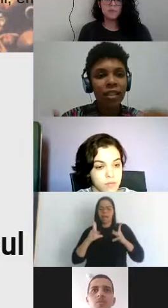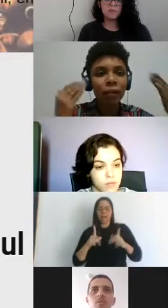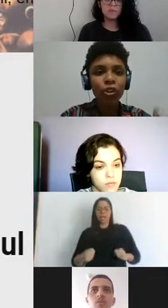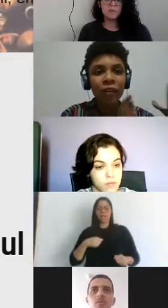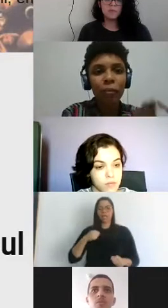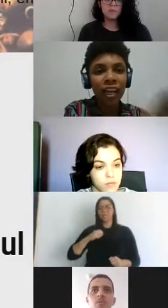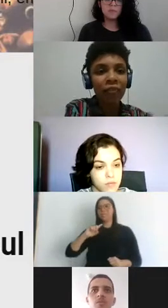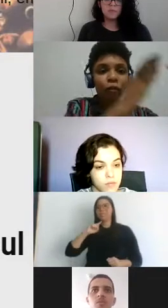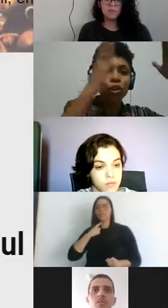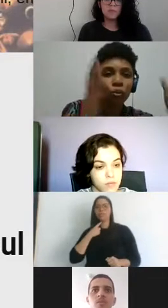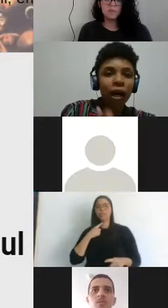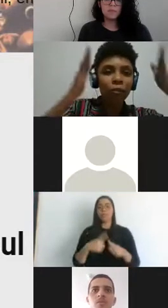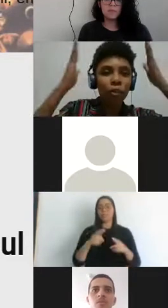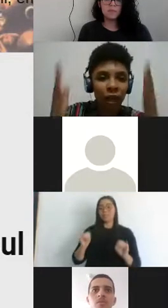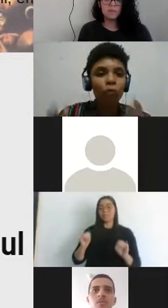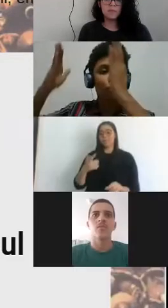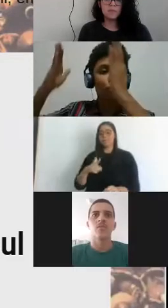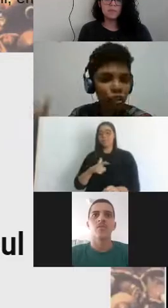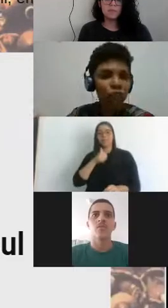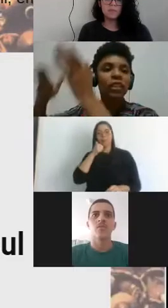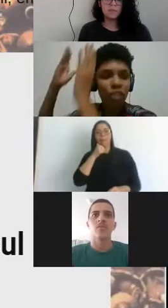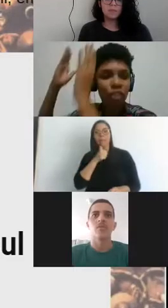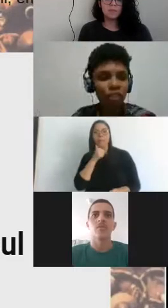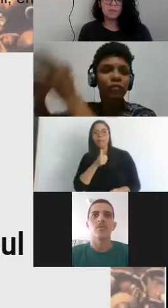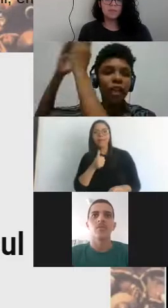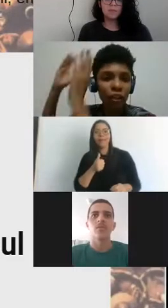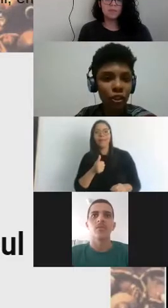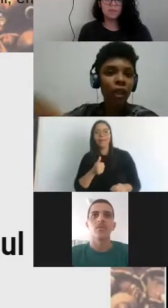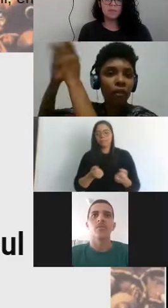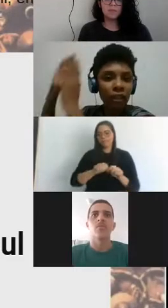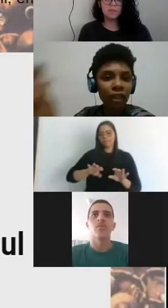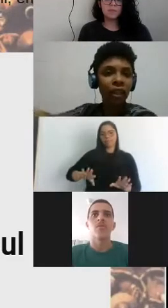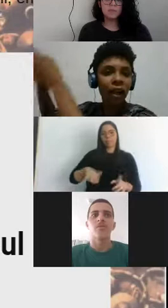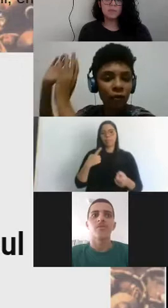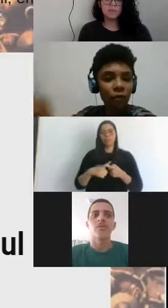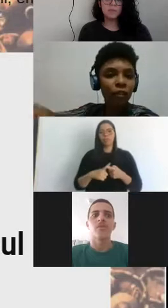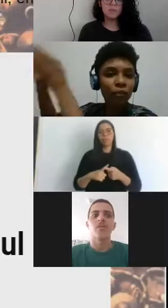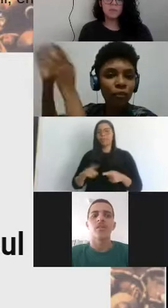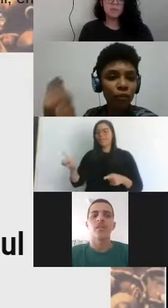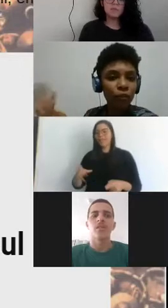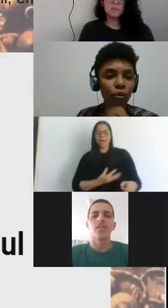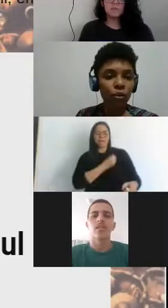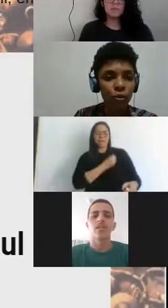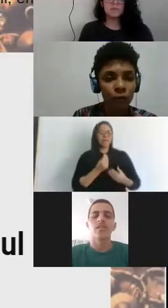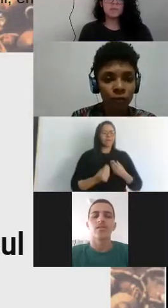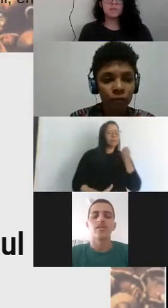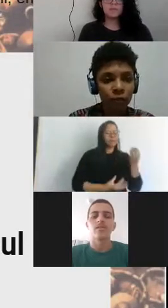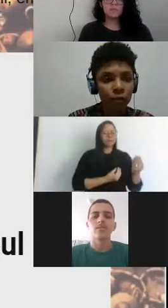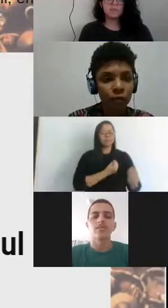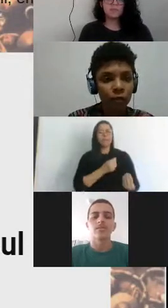se não tiver mulher ele vai continuar no seu percurso de inventividade e criatividade porque ele tá lá ó vivendo no seu